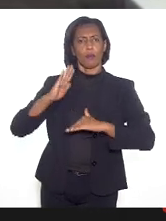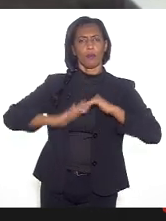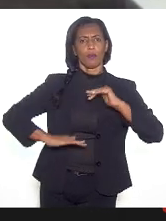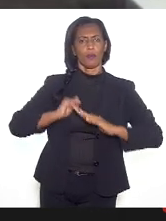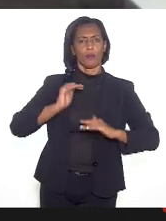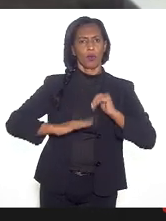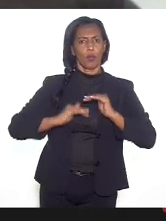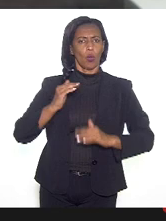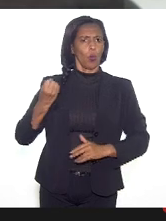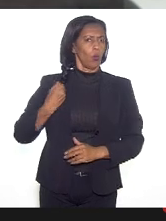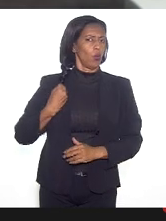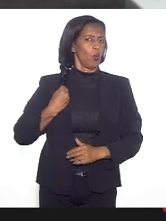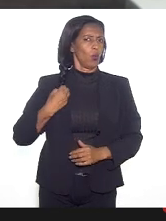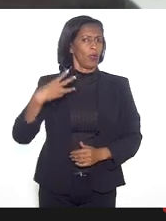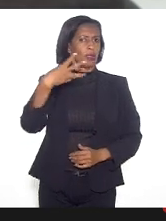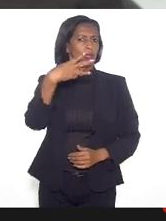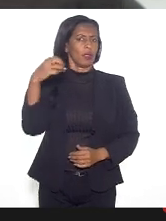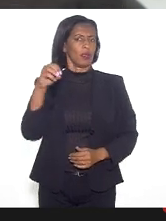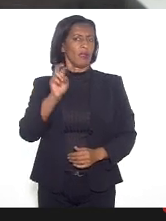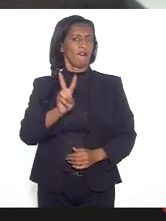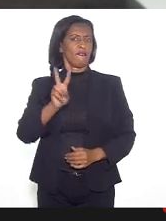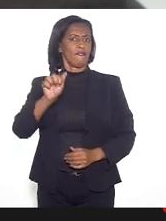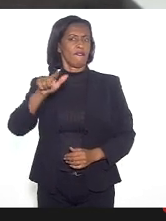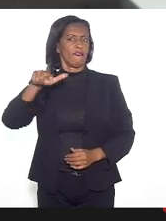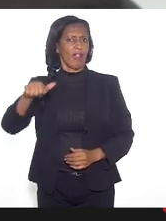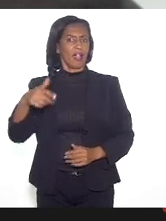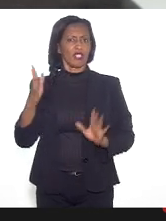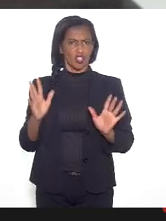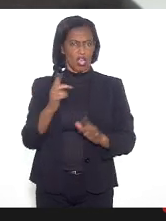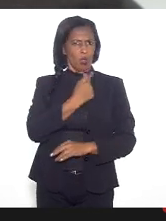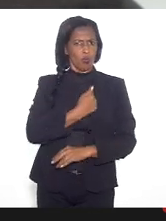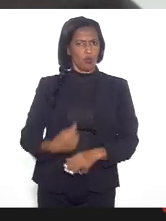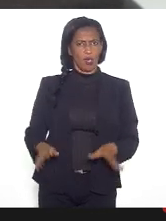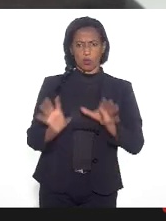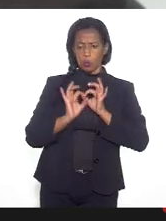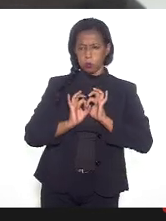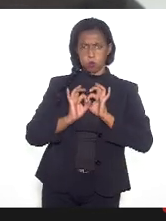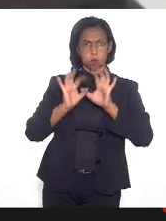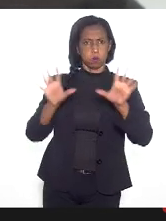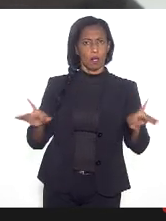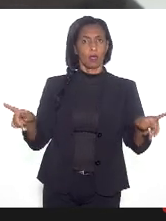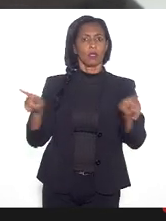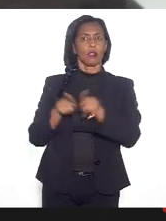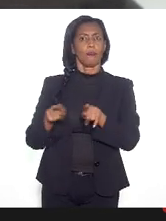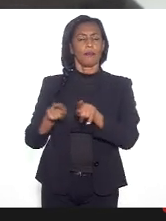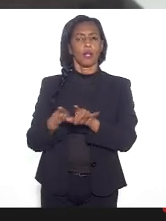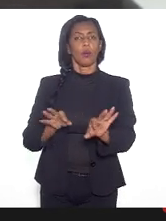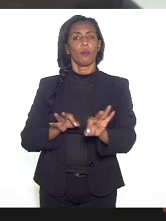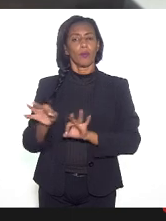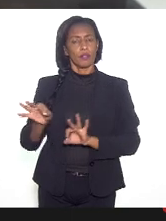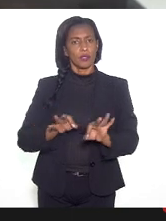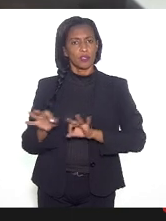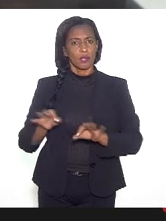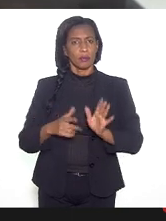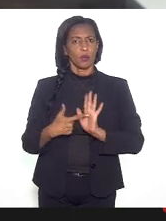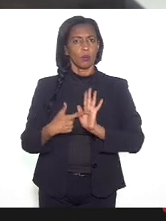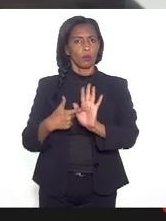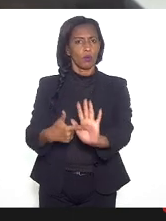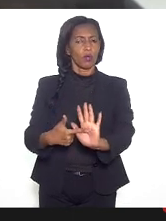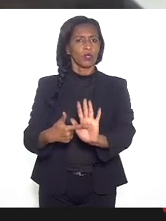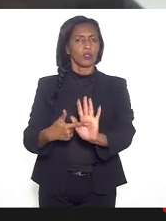com efetividade desses 300 vagas que já foram autorizadas pelo governador do Estado, bem como o planejamento referente